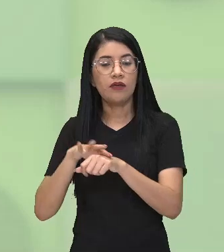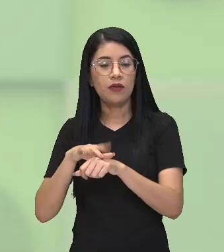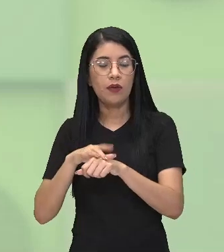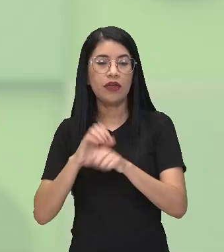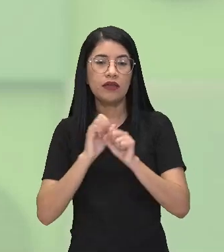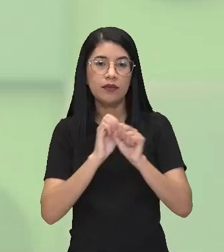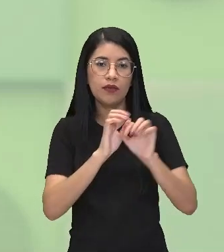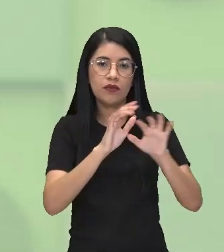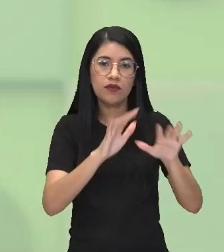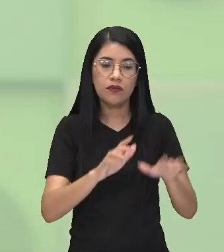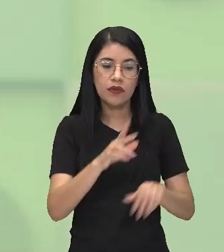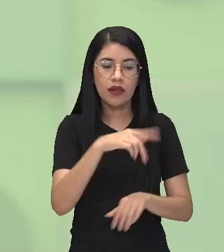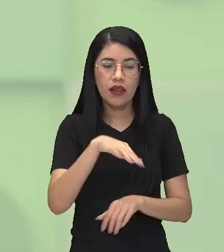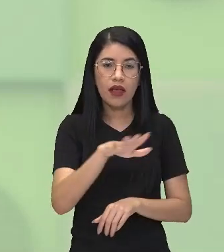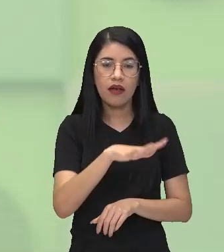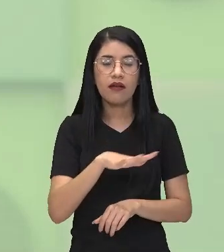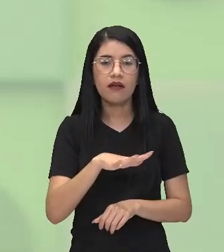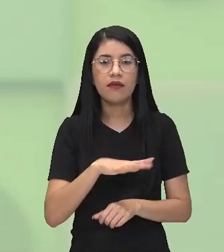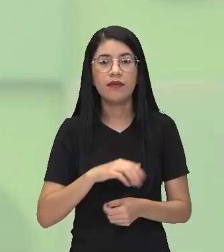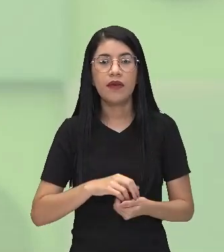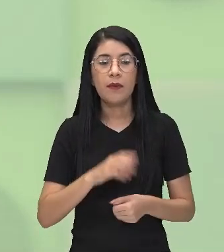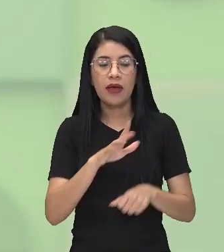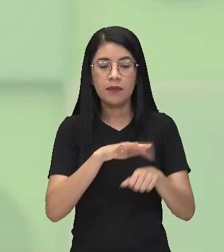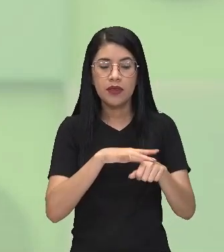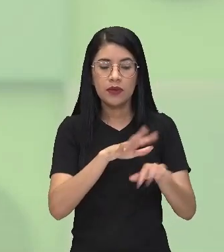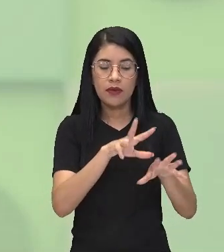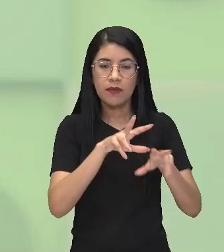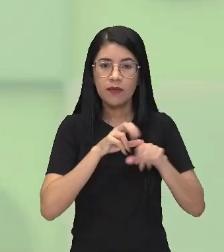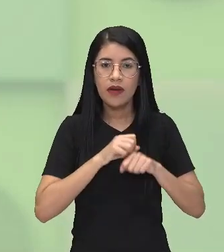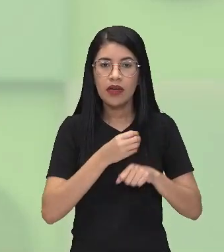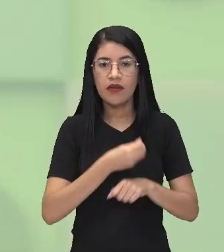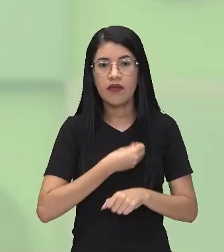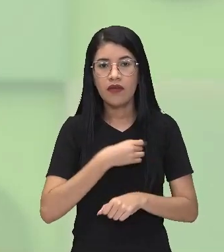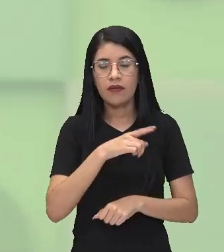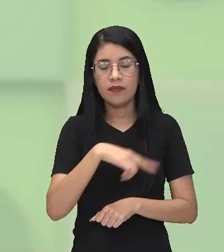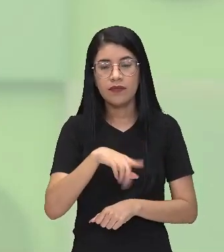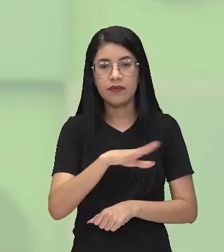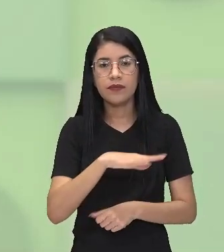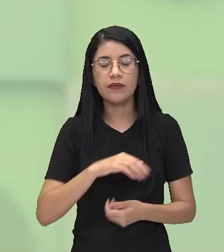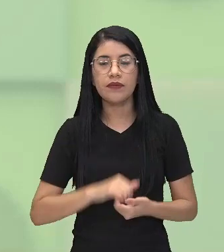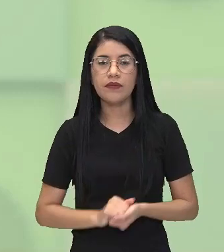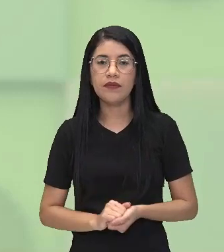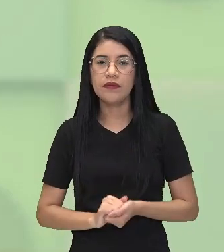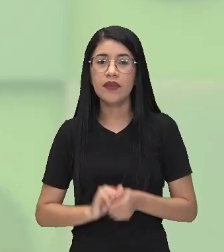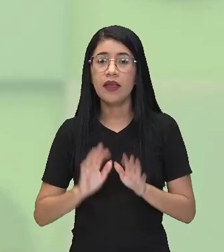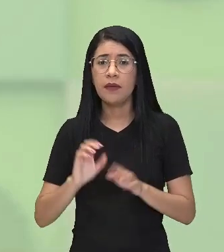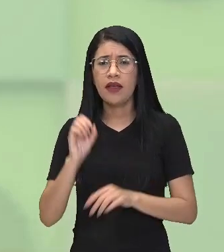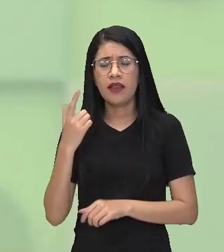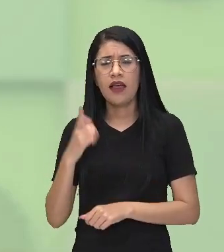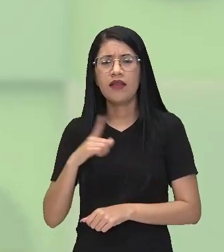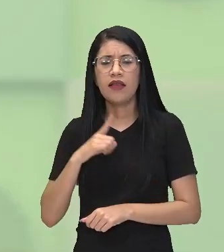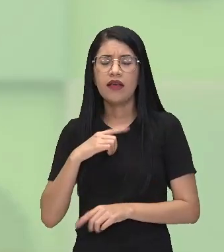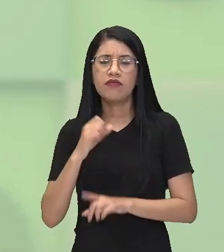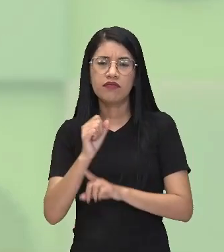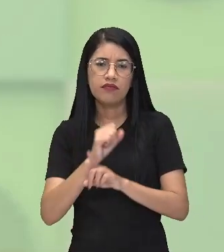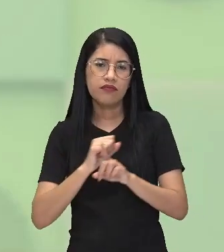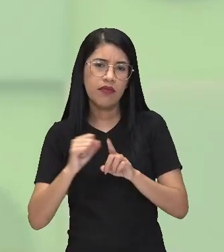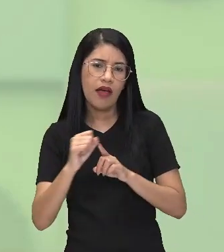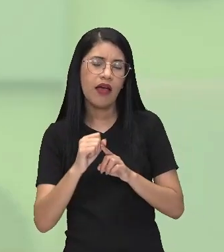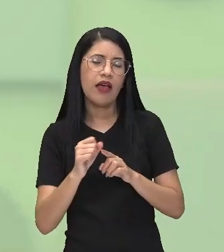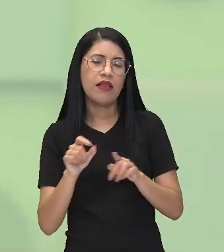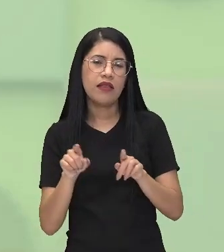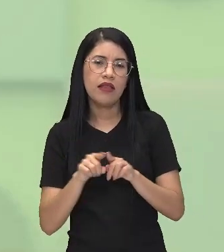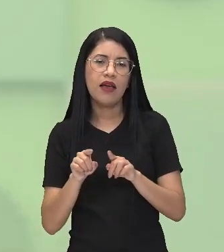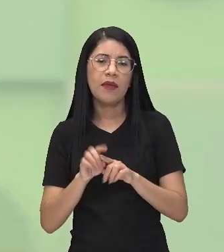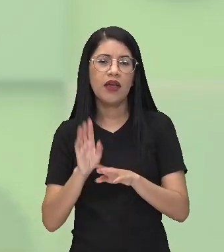e contaminar outras pessoas, tá? É claro que aspectos sociais contribuem muito,